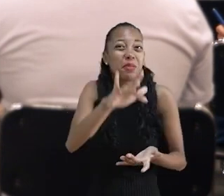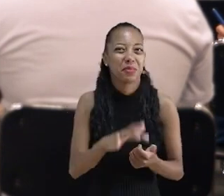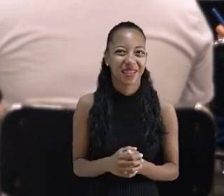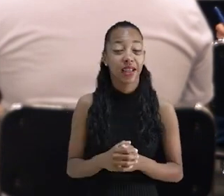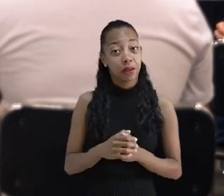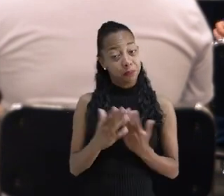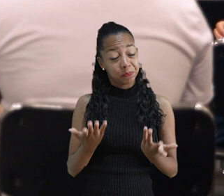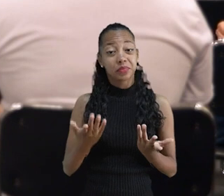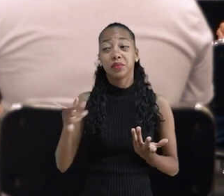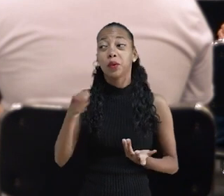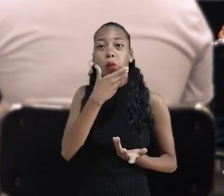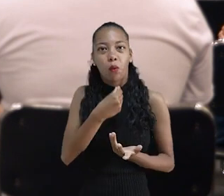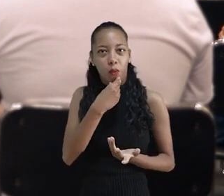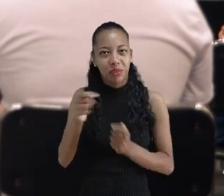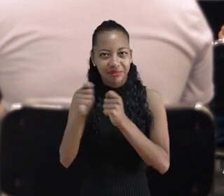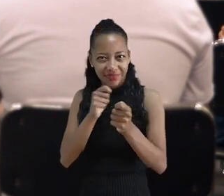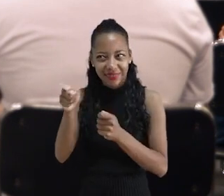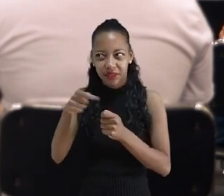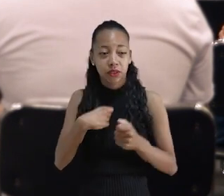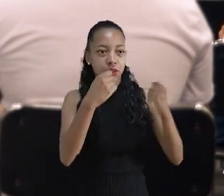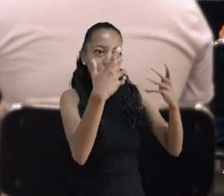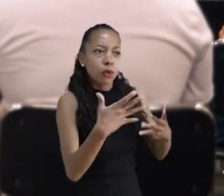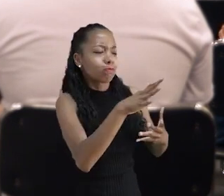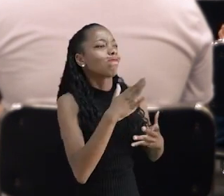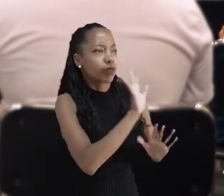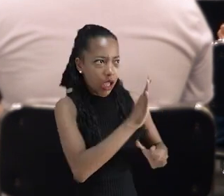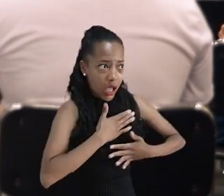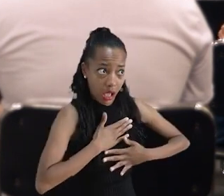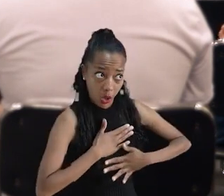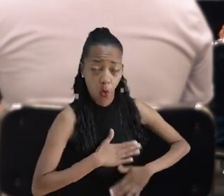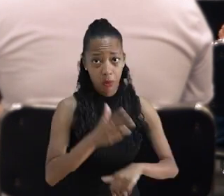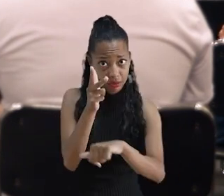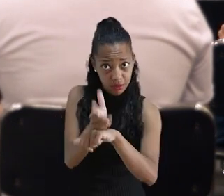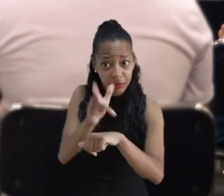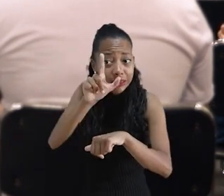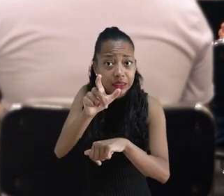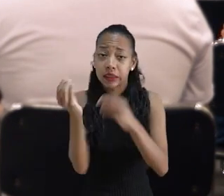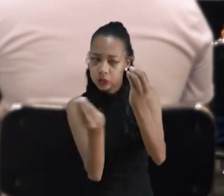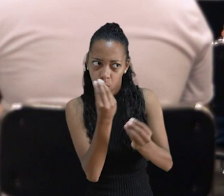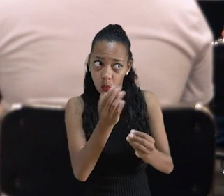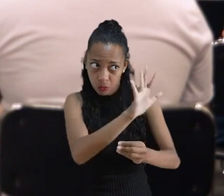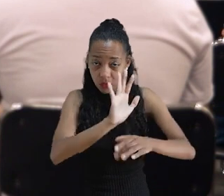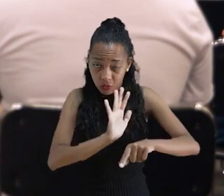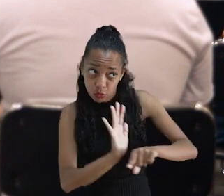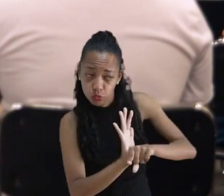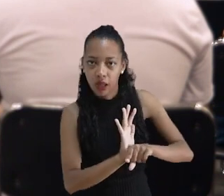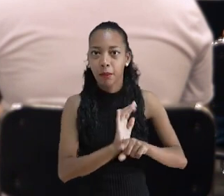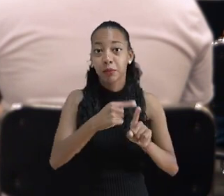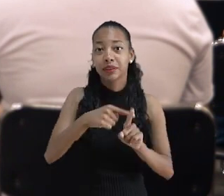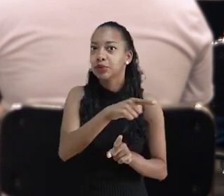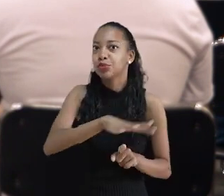pronat deu uma super força né para ensinar ligar câmera para saber como operava o equipamento porque tinha vontade mas não